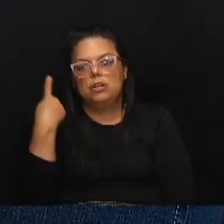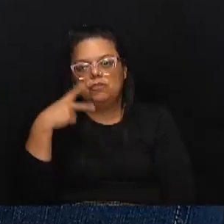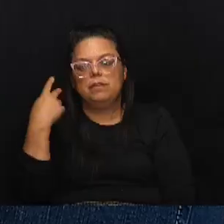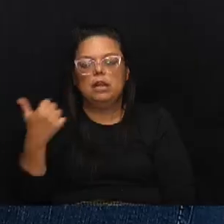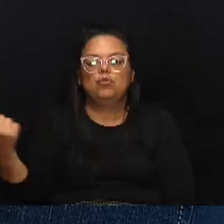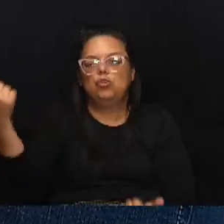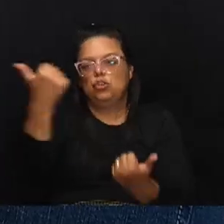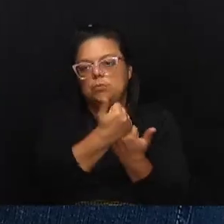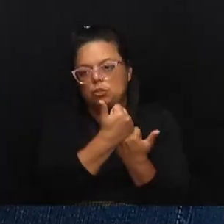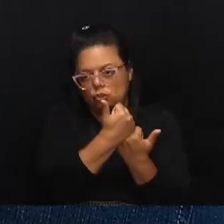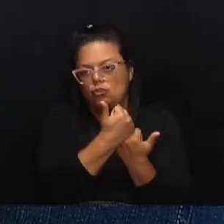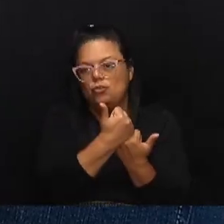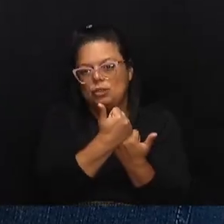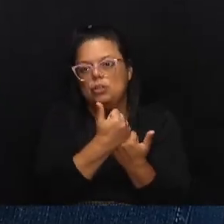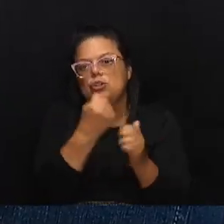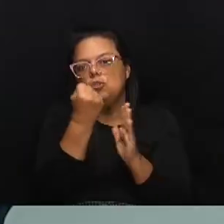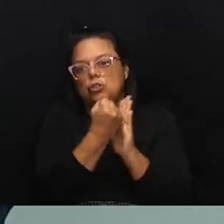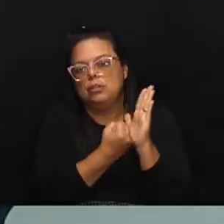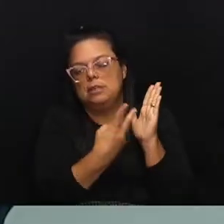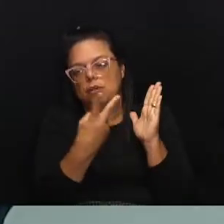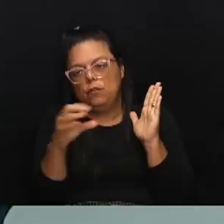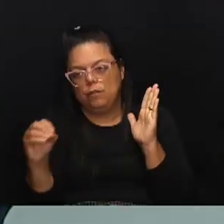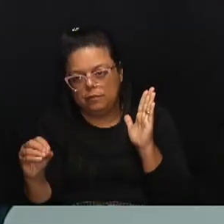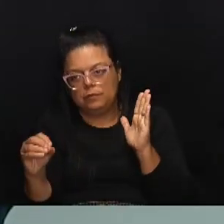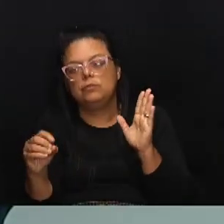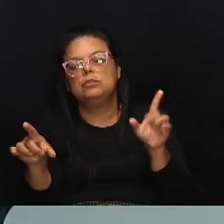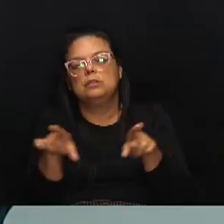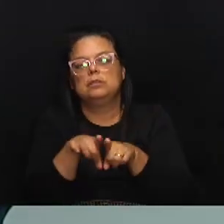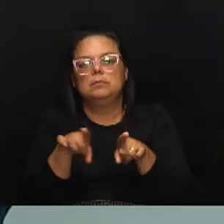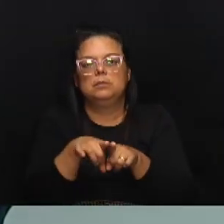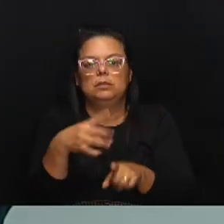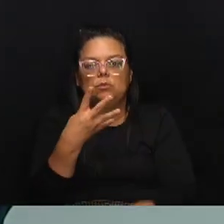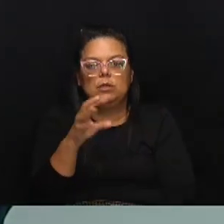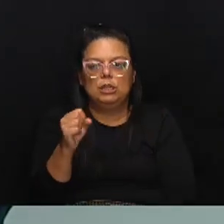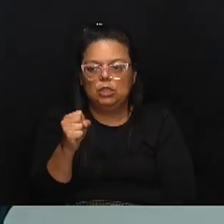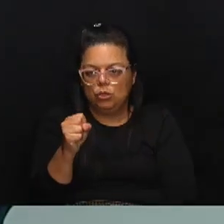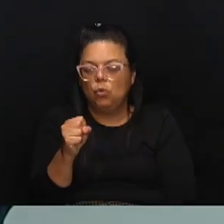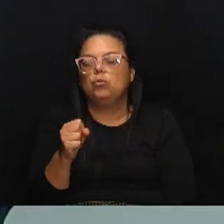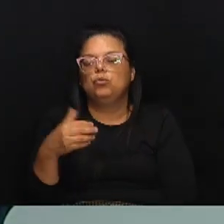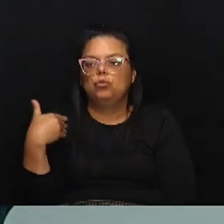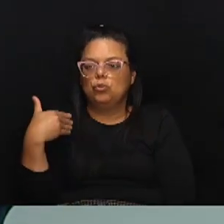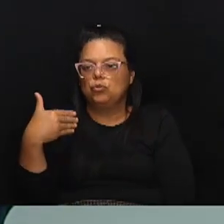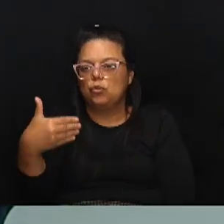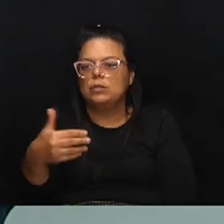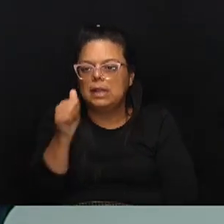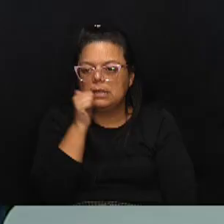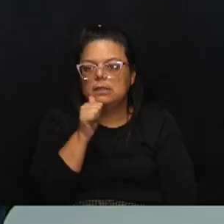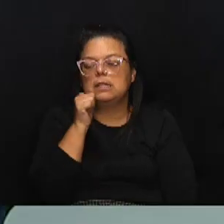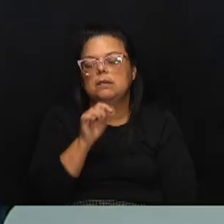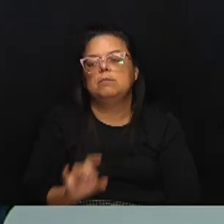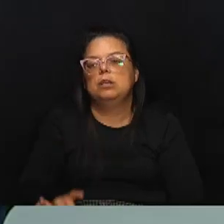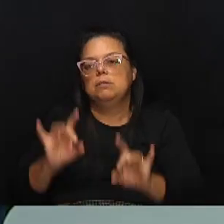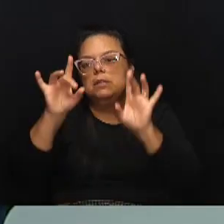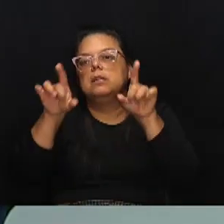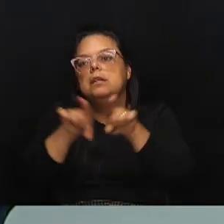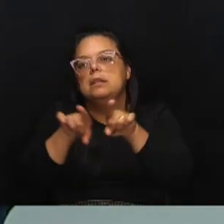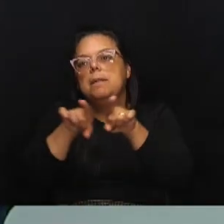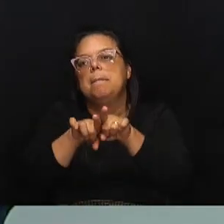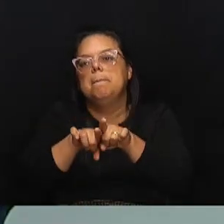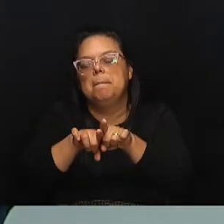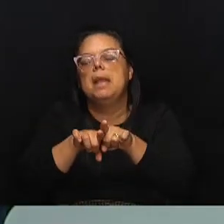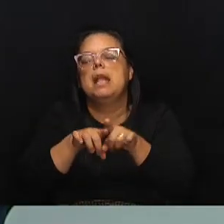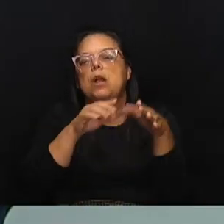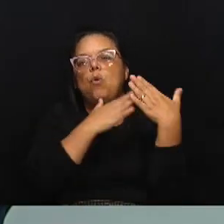vereadoras. A gente já está aí no século XX, a partir de 48, quando a gente começa a ter essas mulheres, especialmente quando elas ocupam um cargo